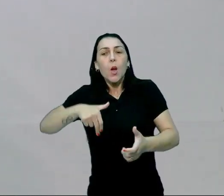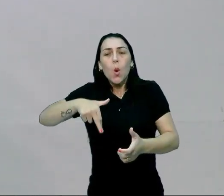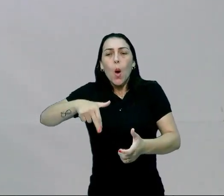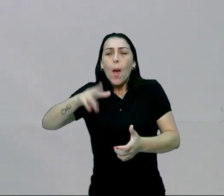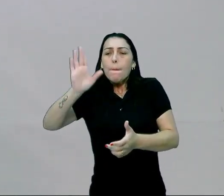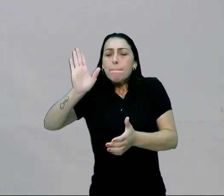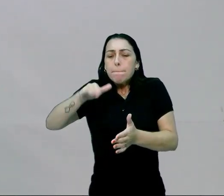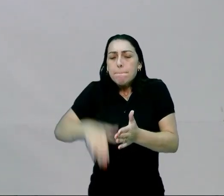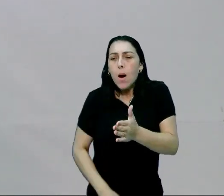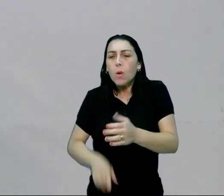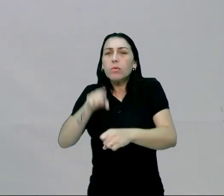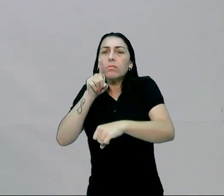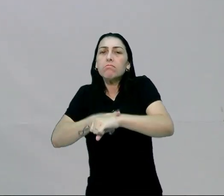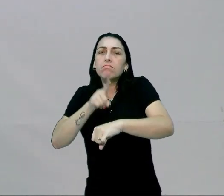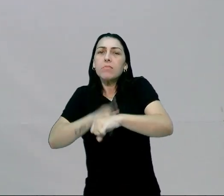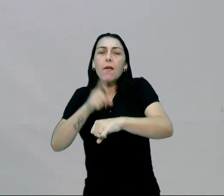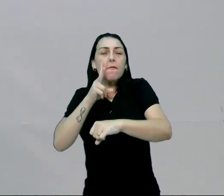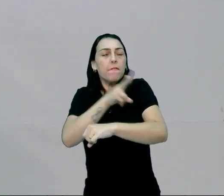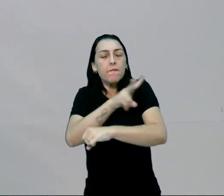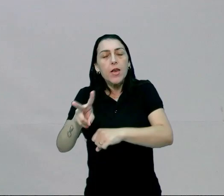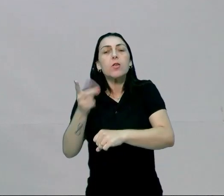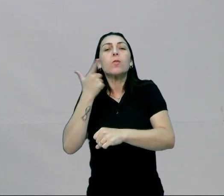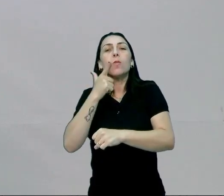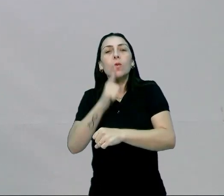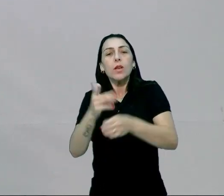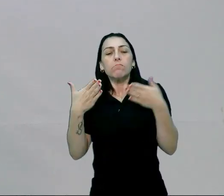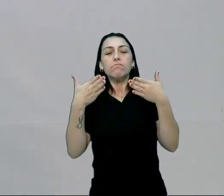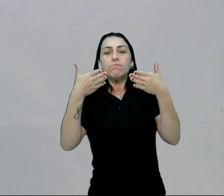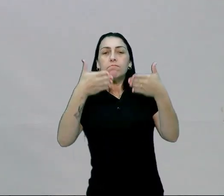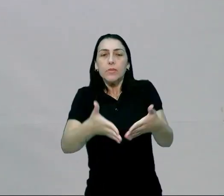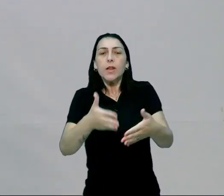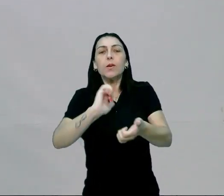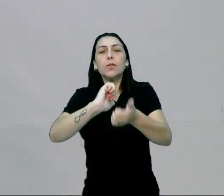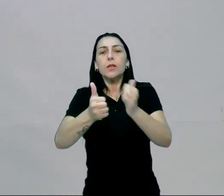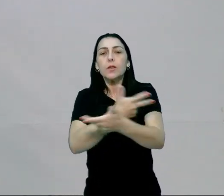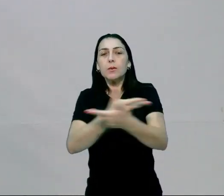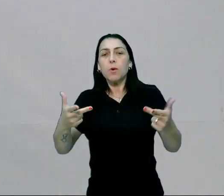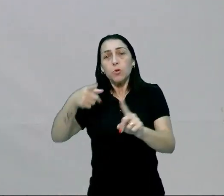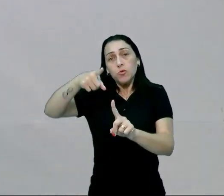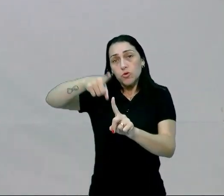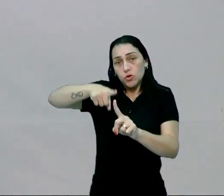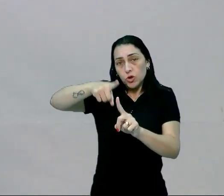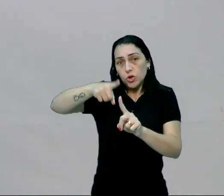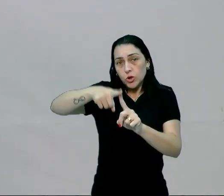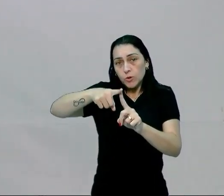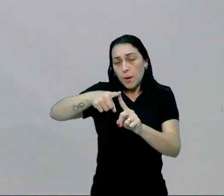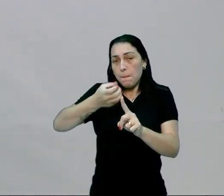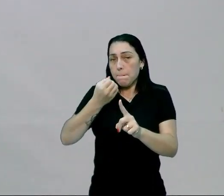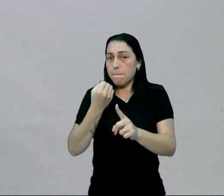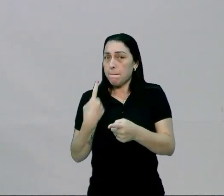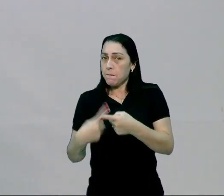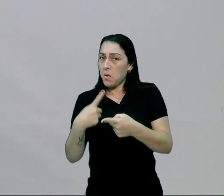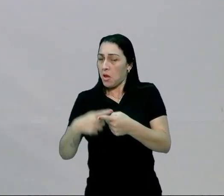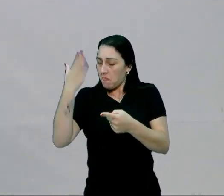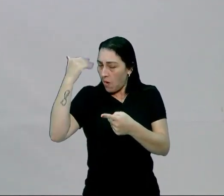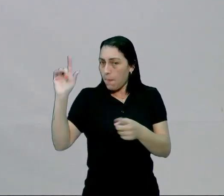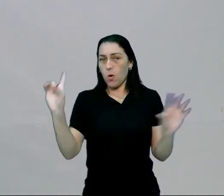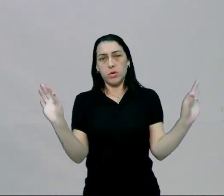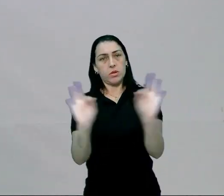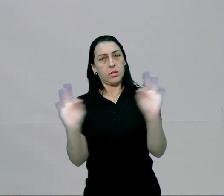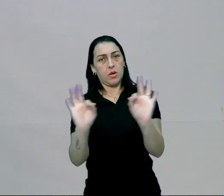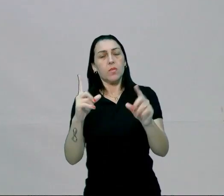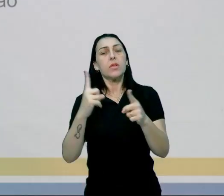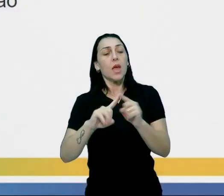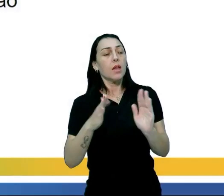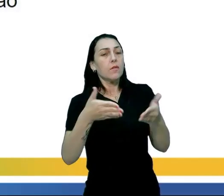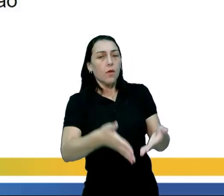tempo. Então vejam que todas as marcações a gente consegue direcionar como esporte de marca. Não é porque ele é de marca, porque ele é chiquezinho e famoso, não. É porque tem